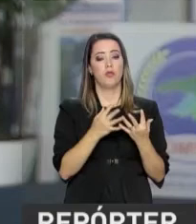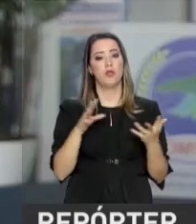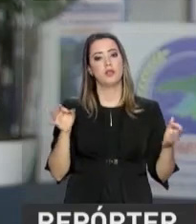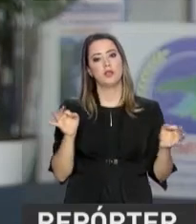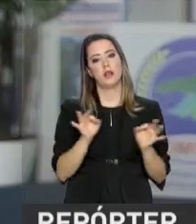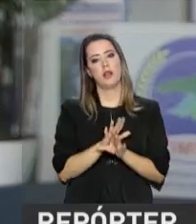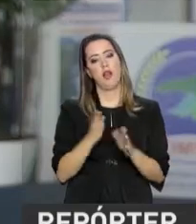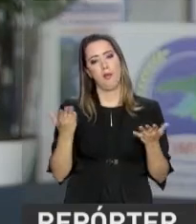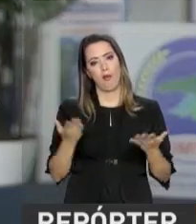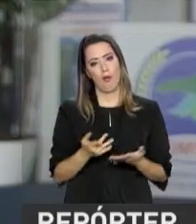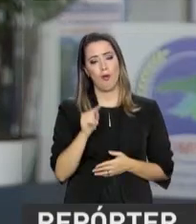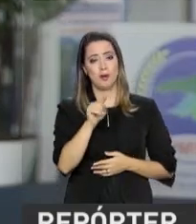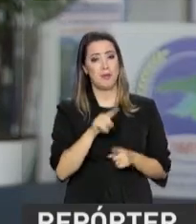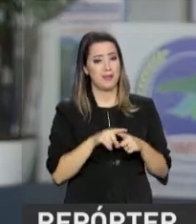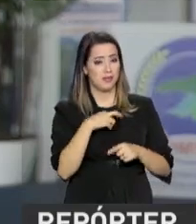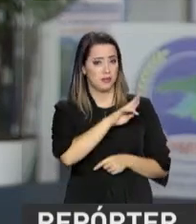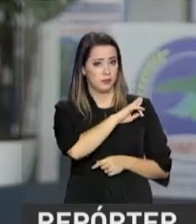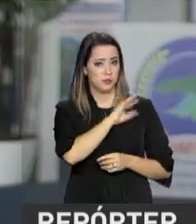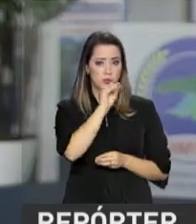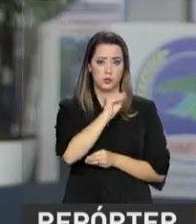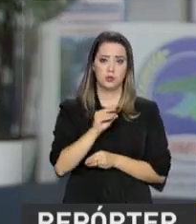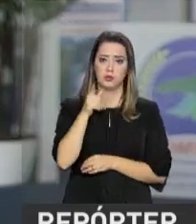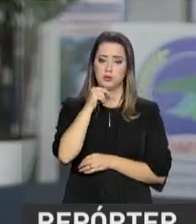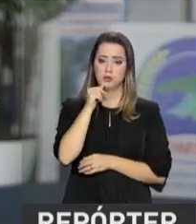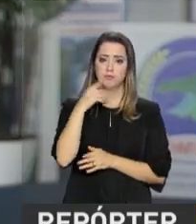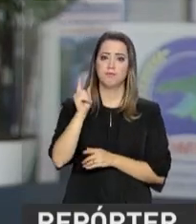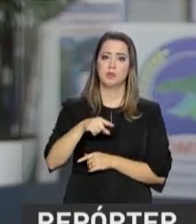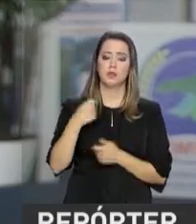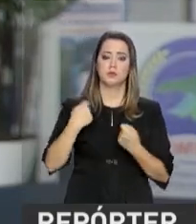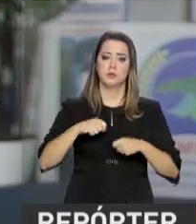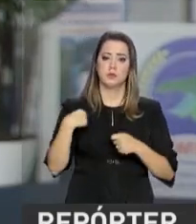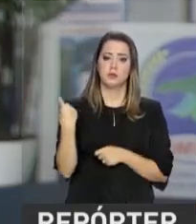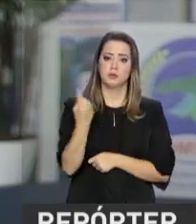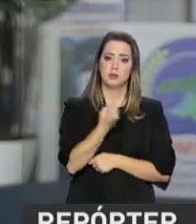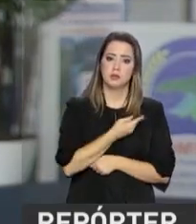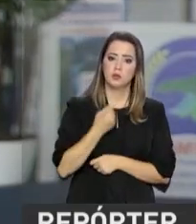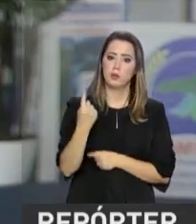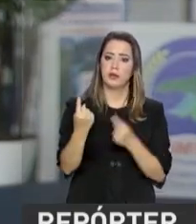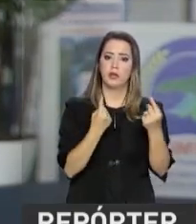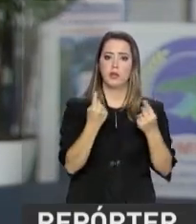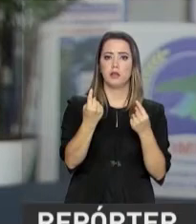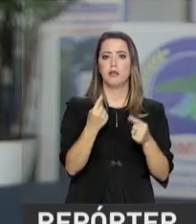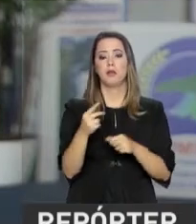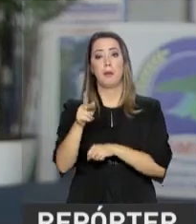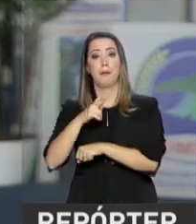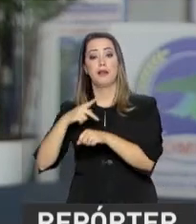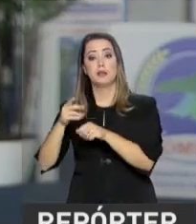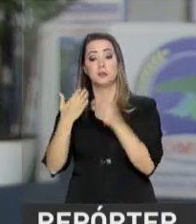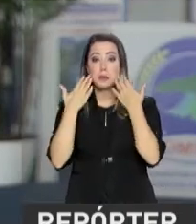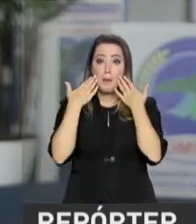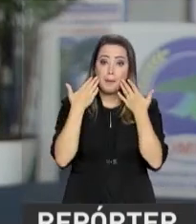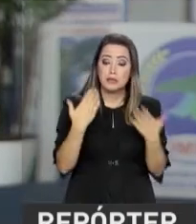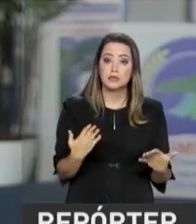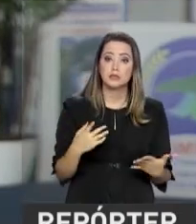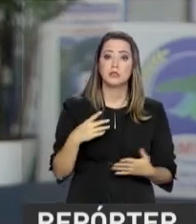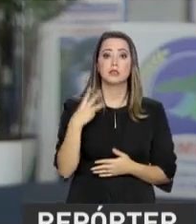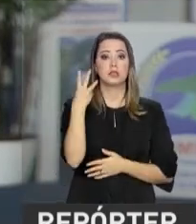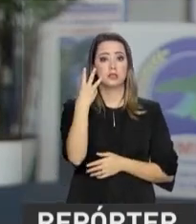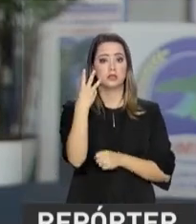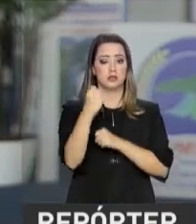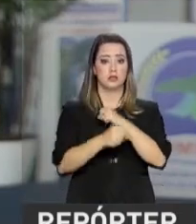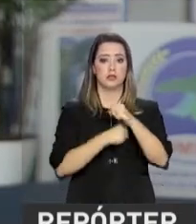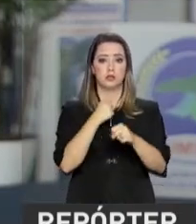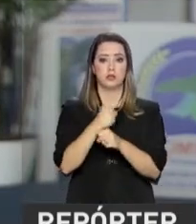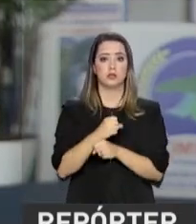aqui mas a responsabilidade com a preservação da água é dever de casa que cada país terá que apresentar daqui a três anos